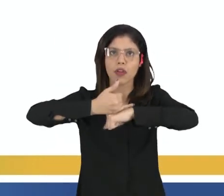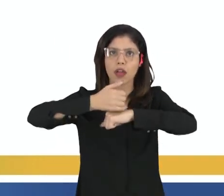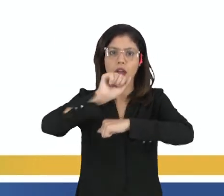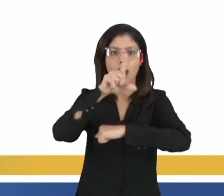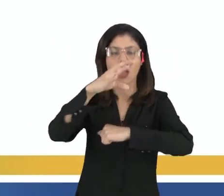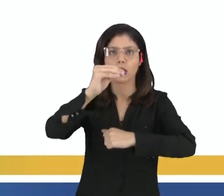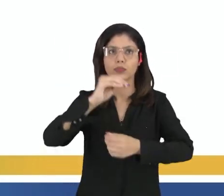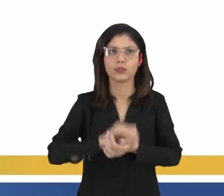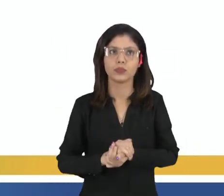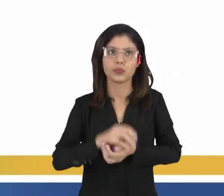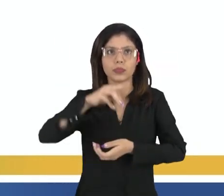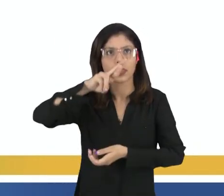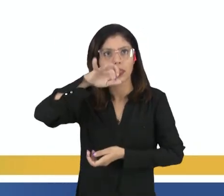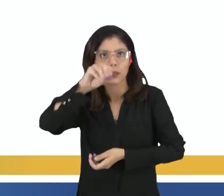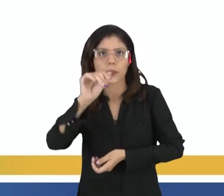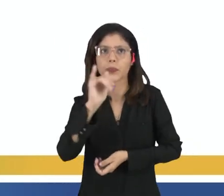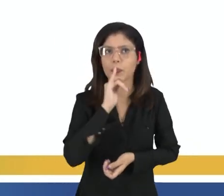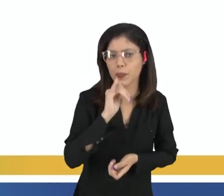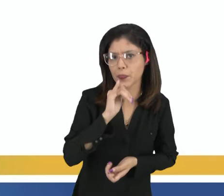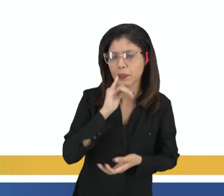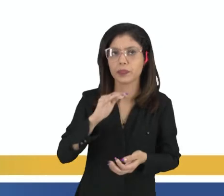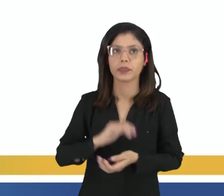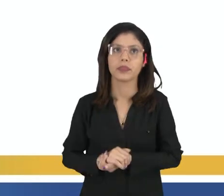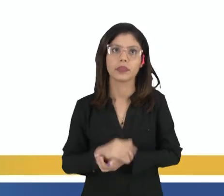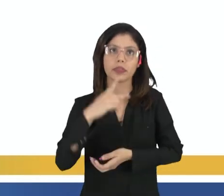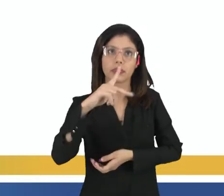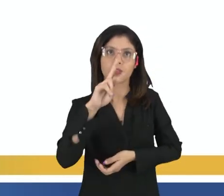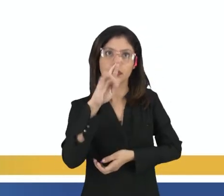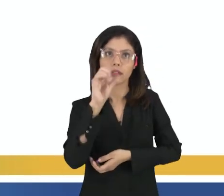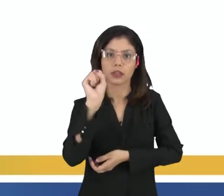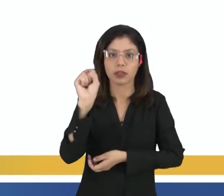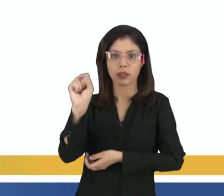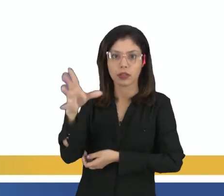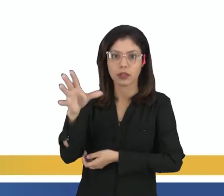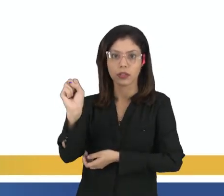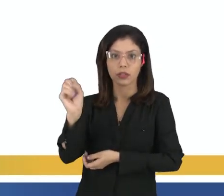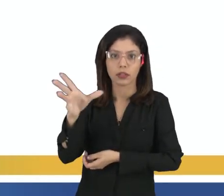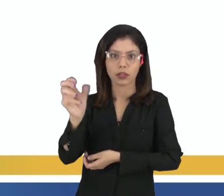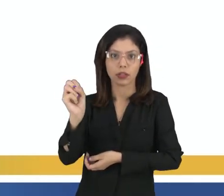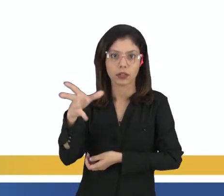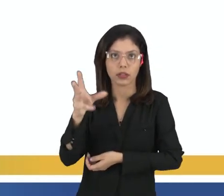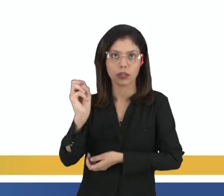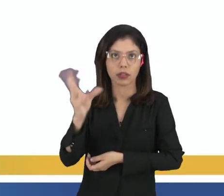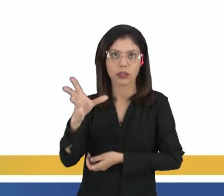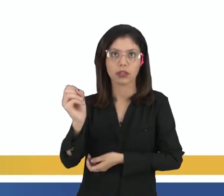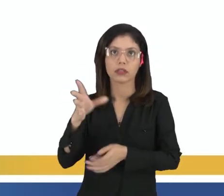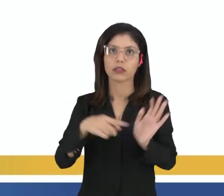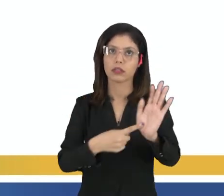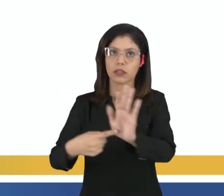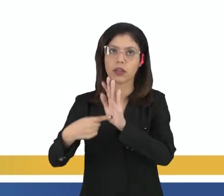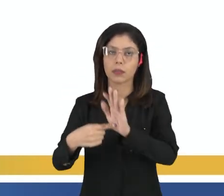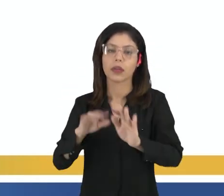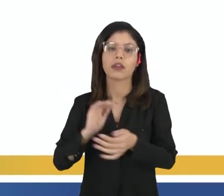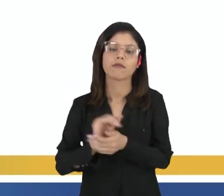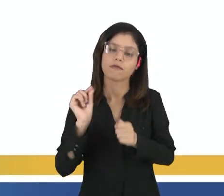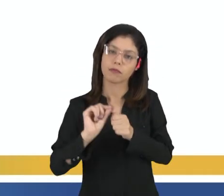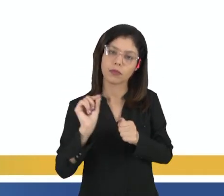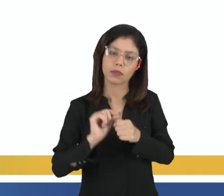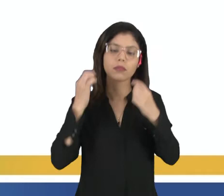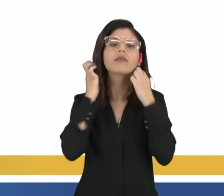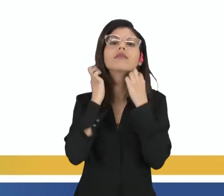aço com zinco metálico. E aí nós temos como exemplos para-choques e a fabricação de semijoias,